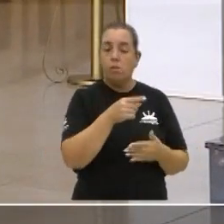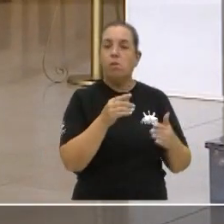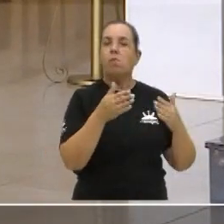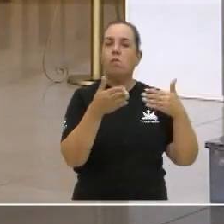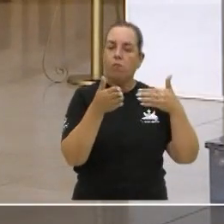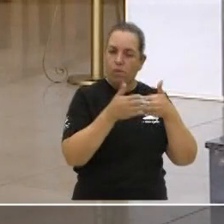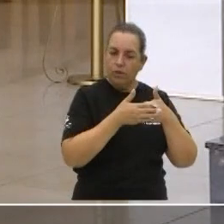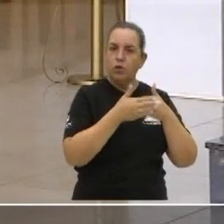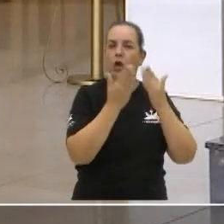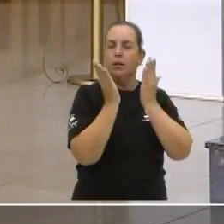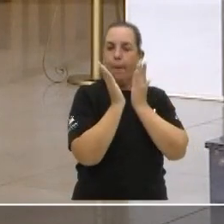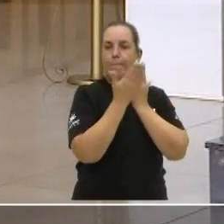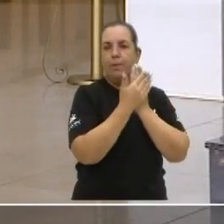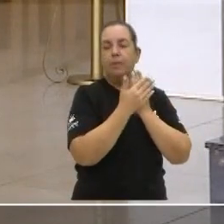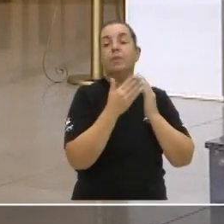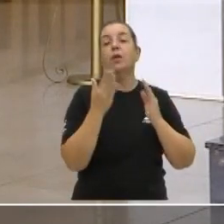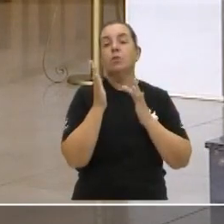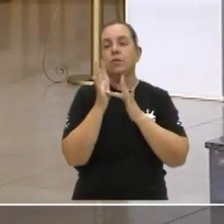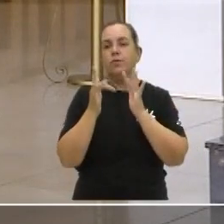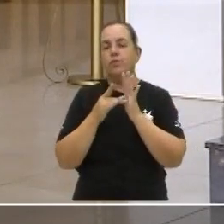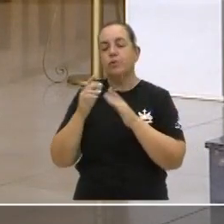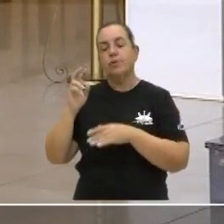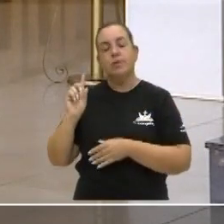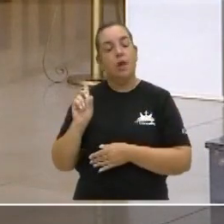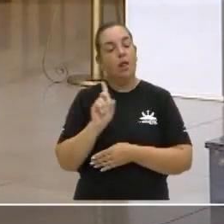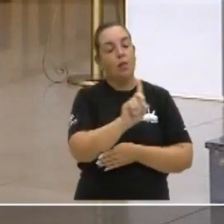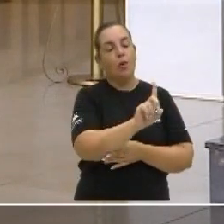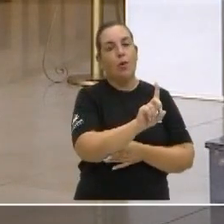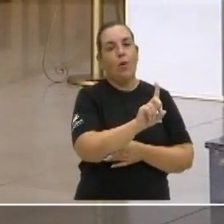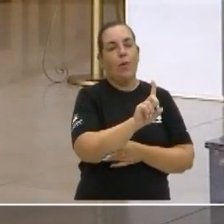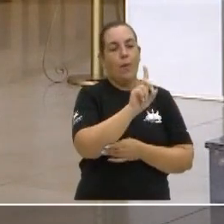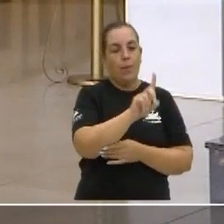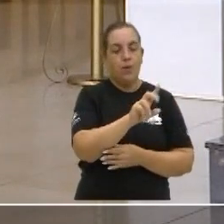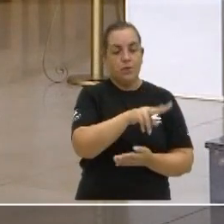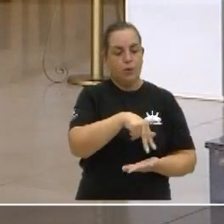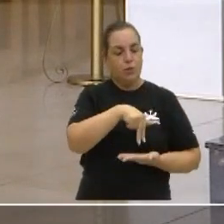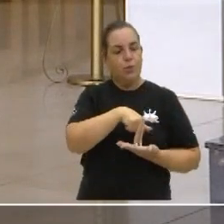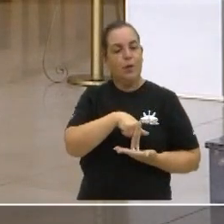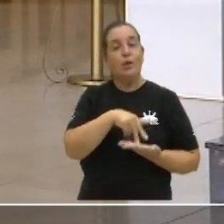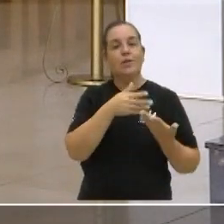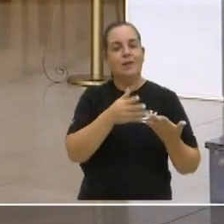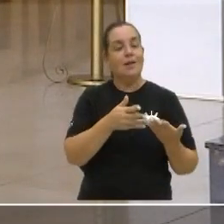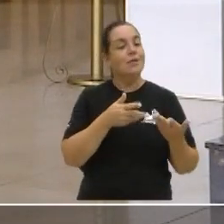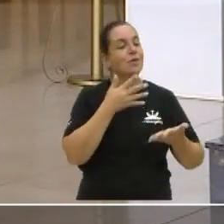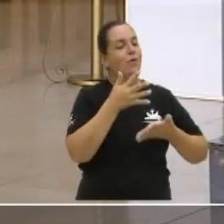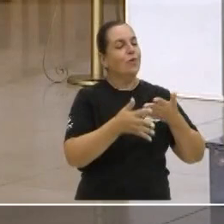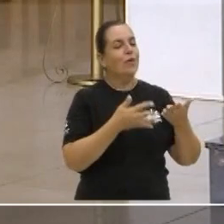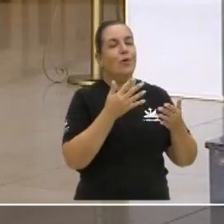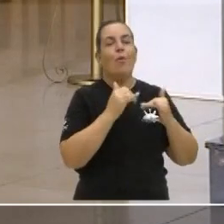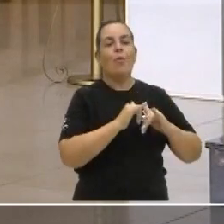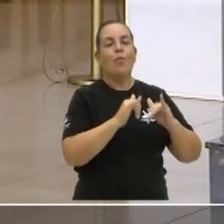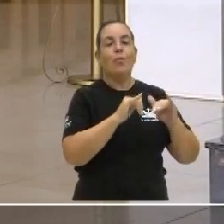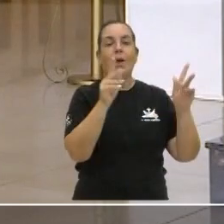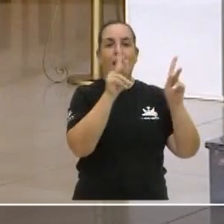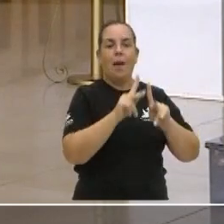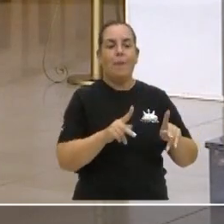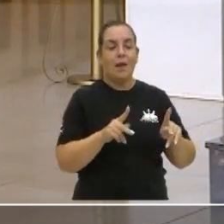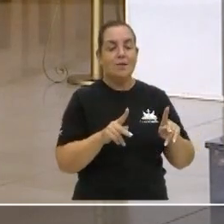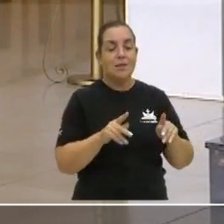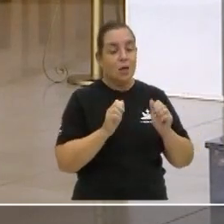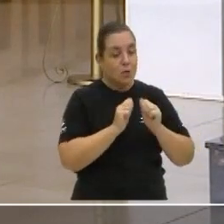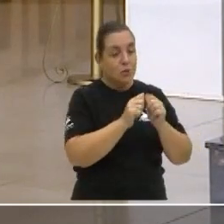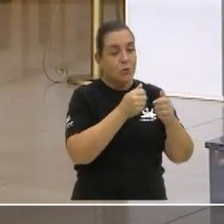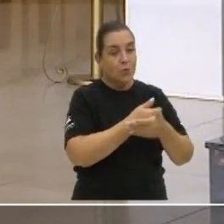fechadas as portas, Jesus entrou, pôs-se no meio deles e disse: a paz